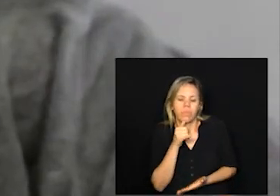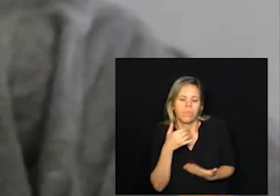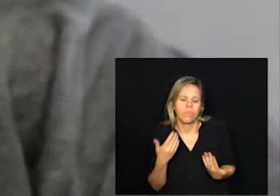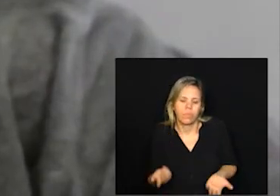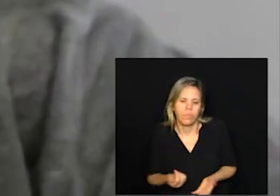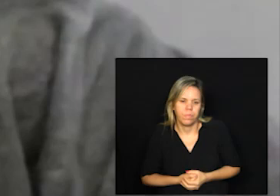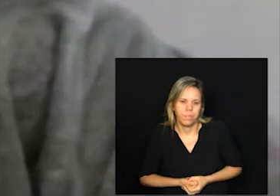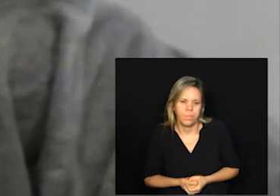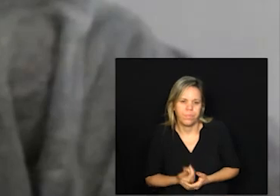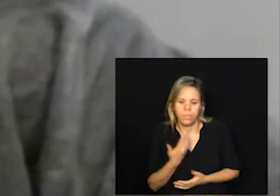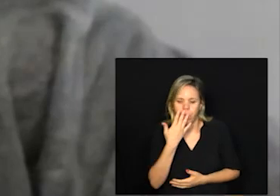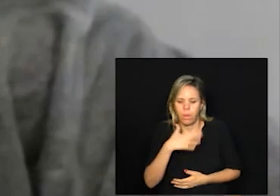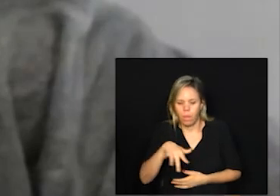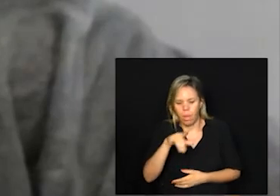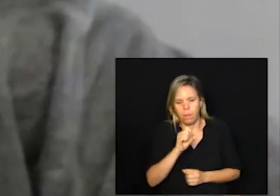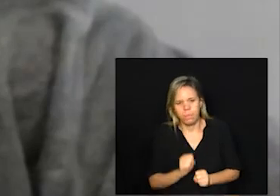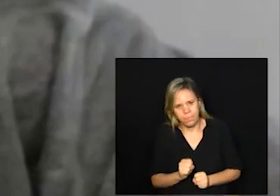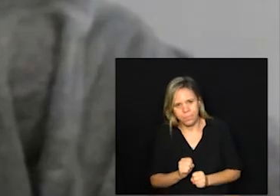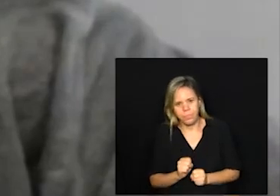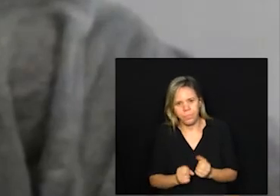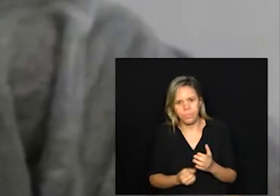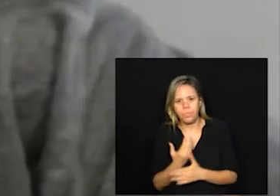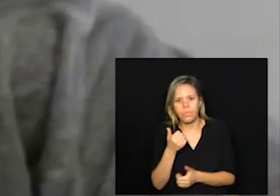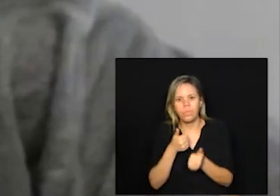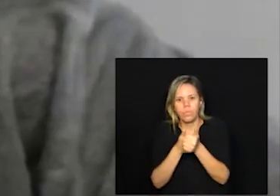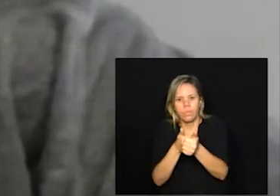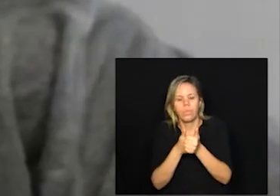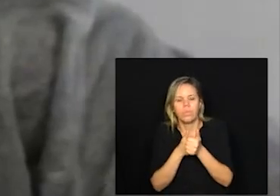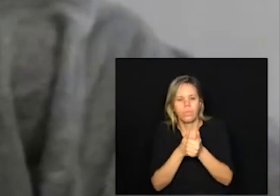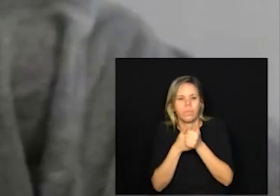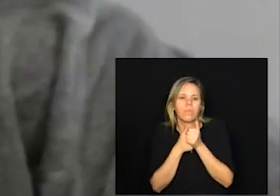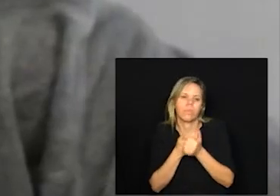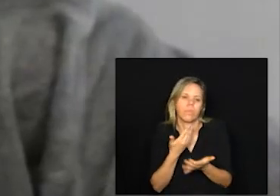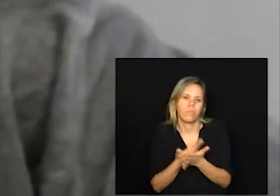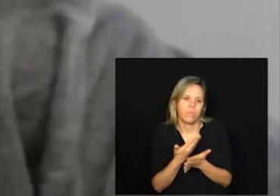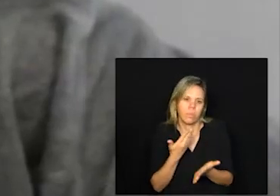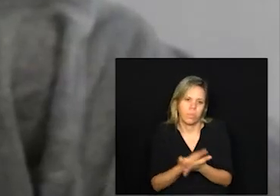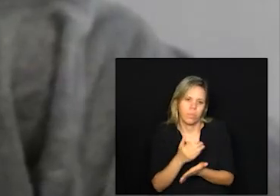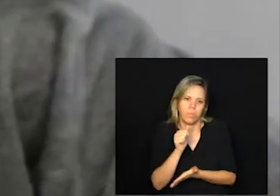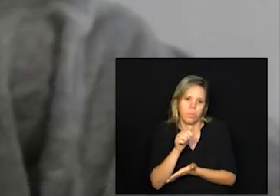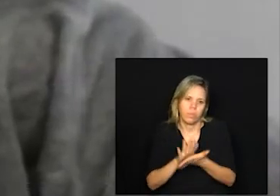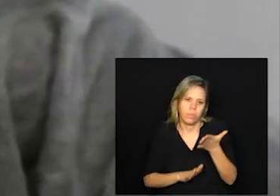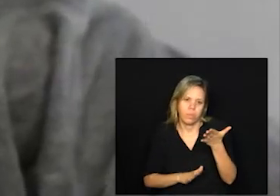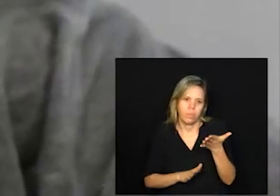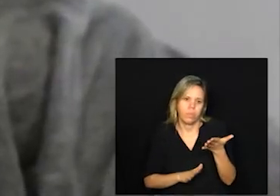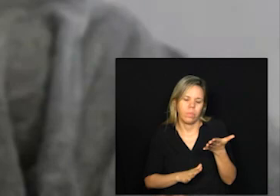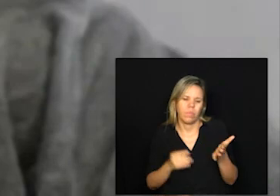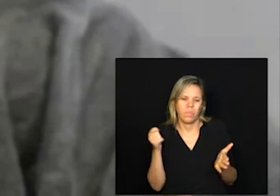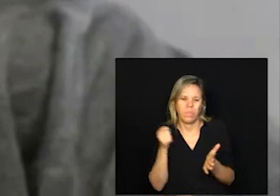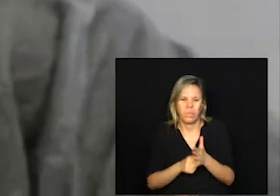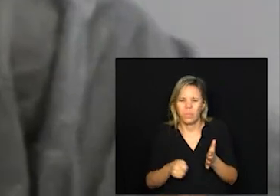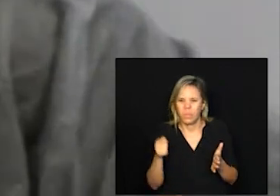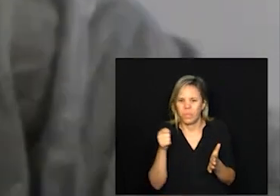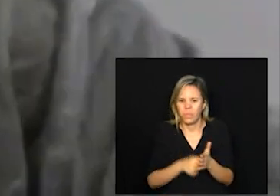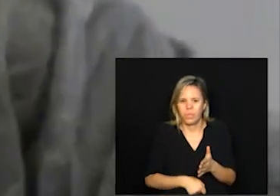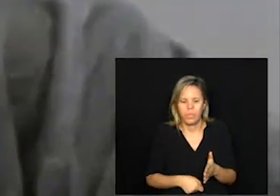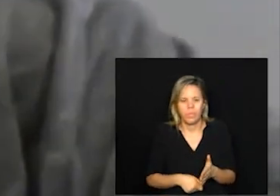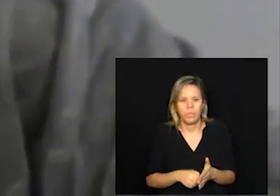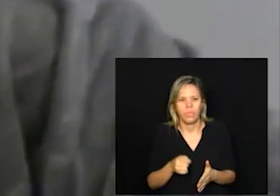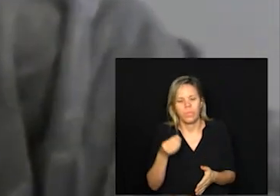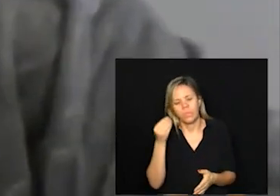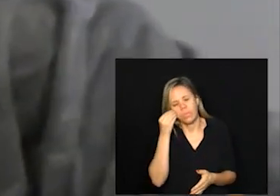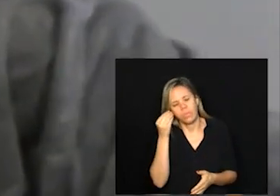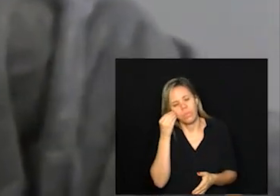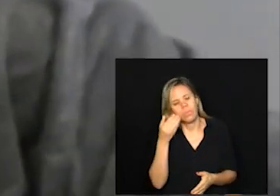inclusive, que essas crianças pudessem acompanhar as atividades escolares, e foi uma luta muito grande para tentar